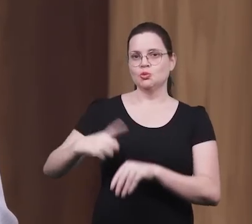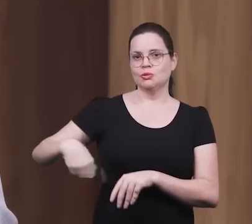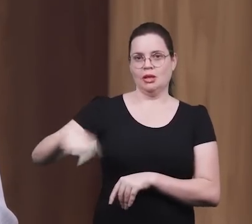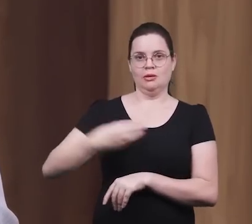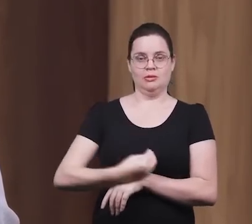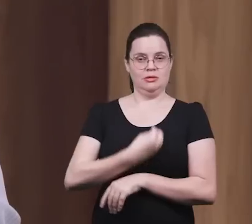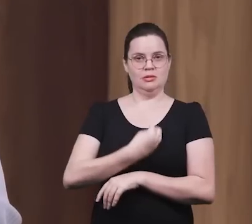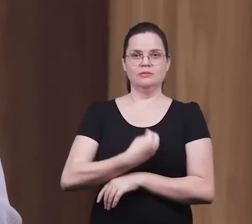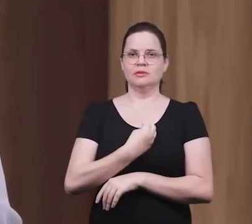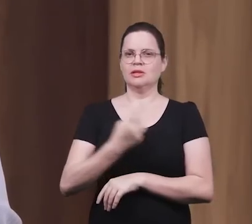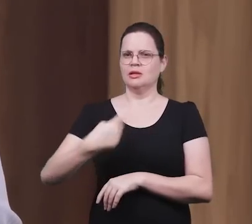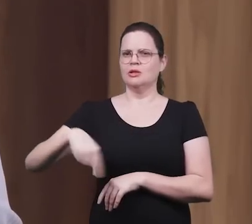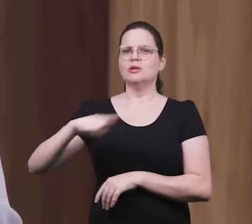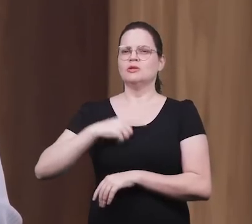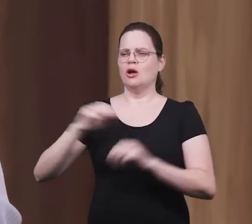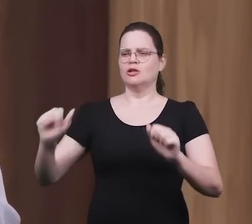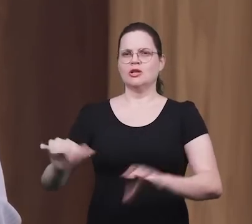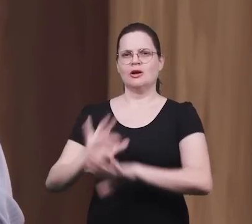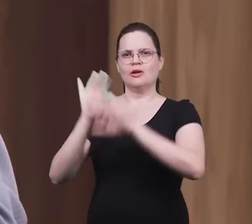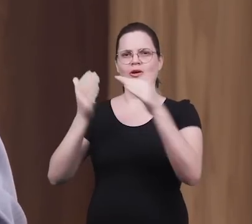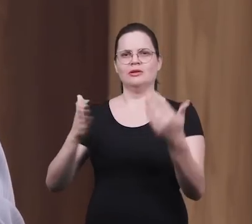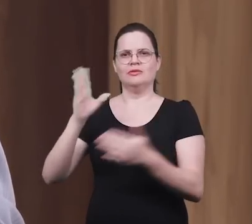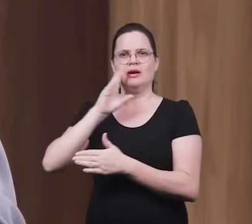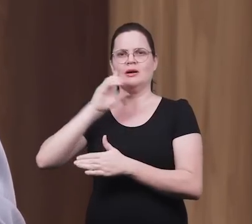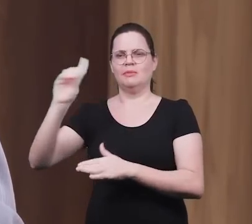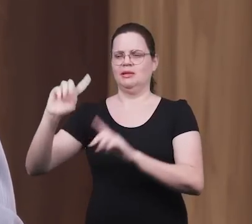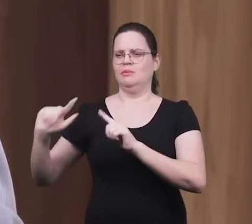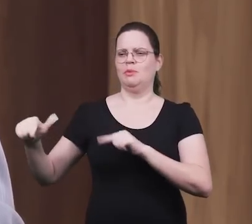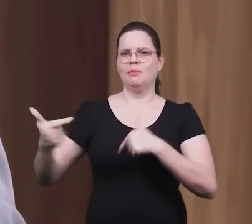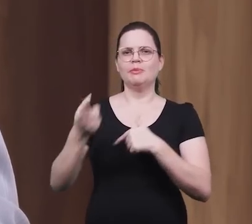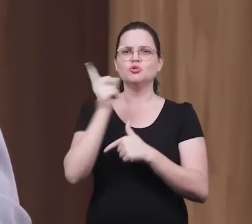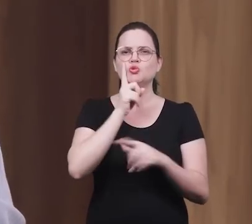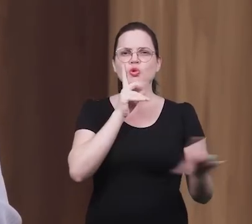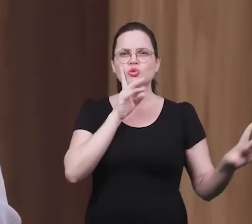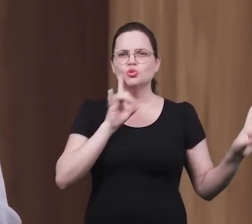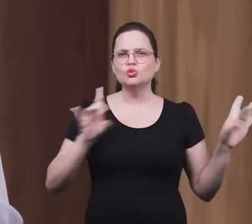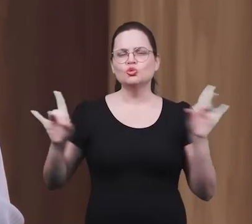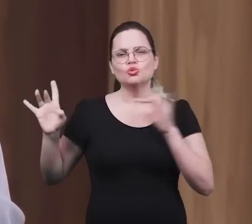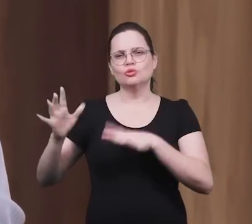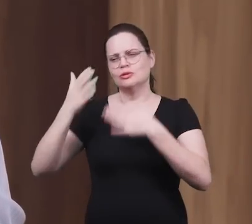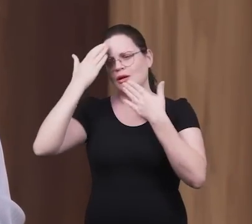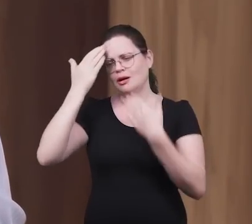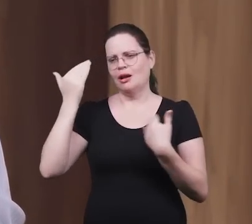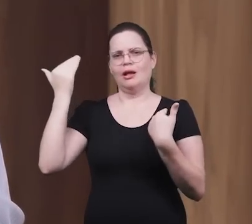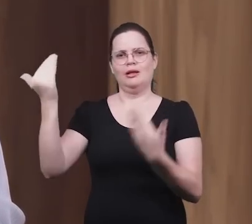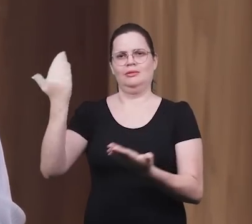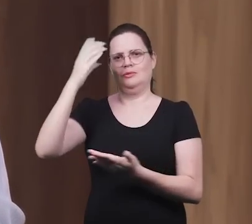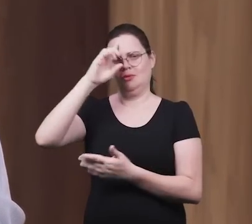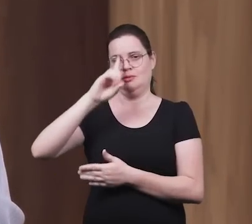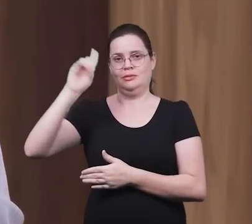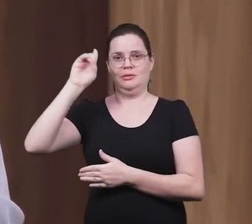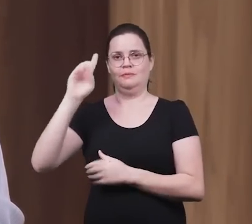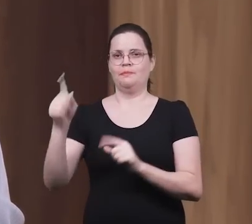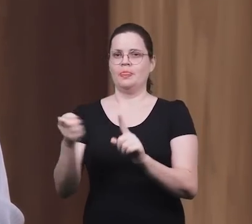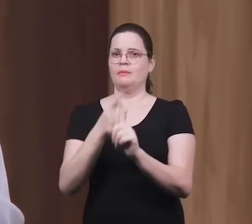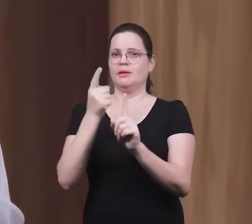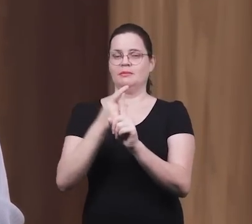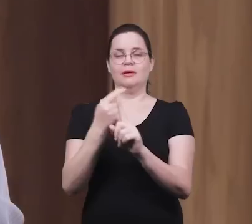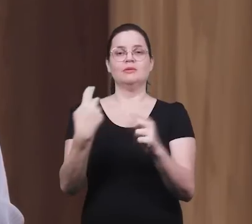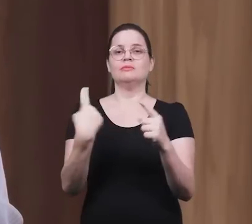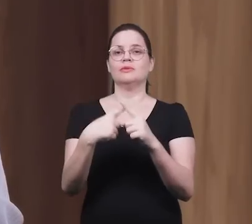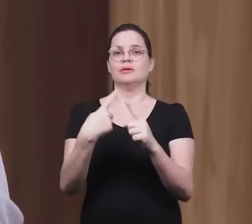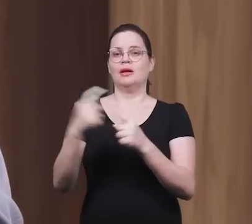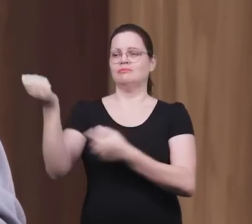em nossa vida, nós celebramos as ações de Deus diariamente com gratidão, primeiramente